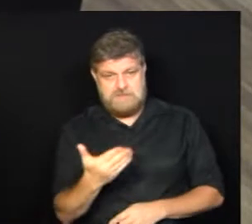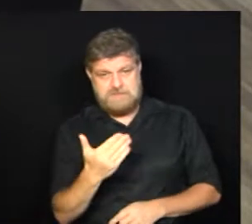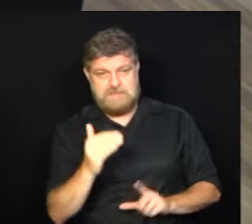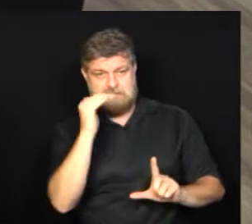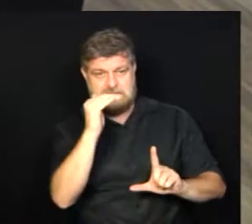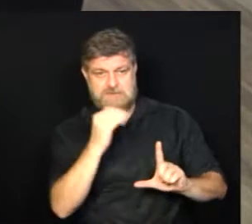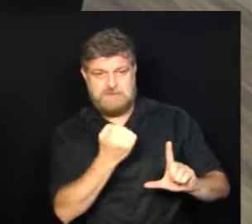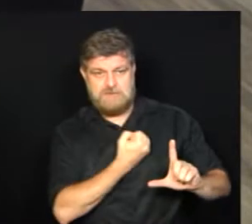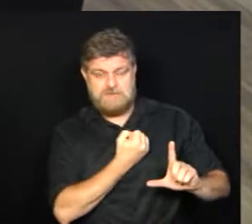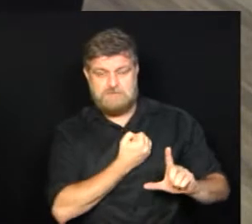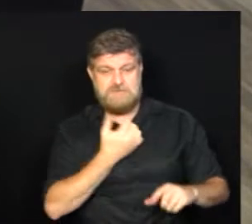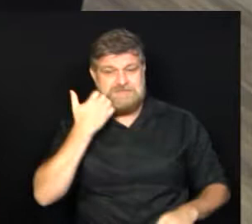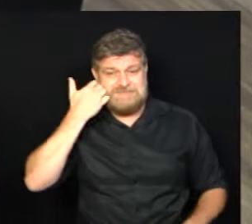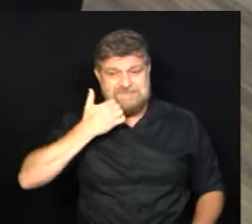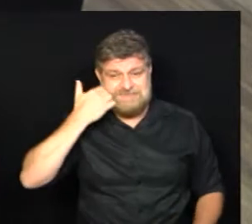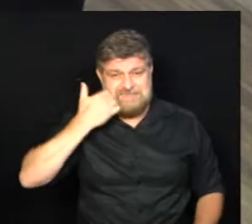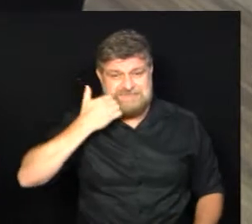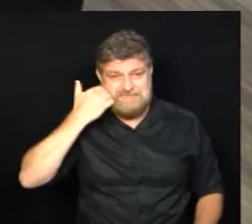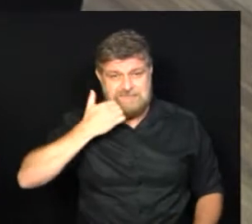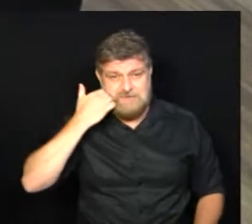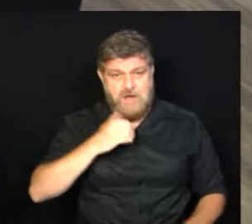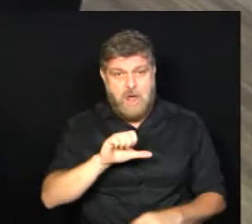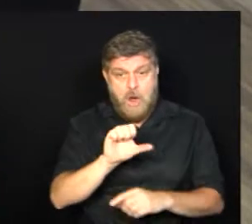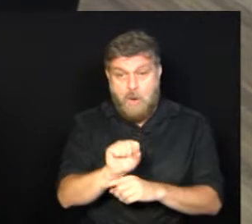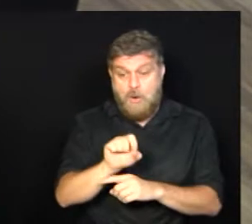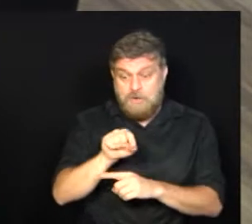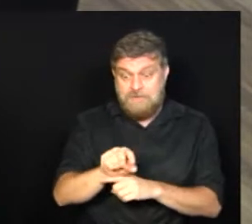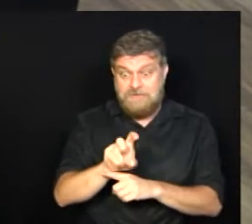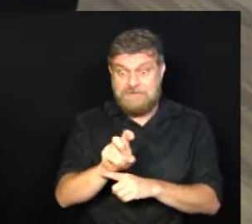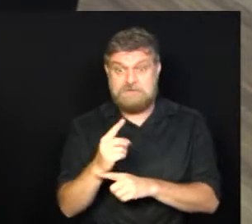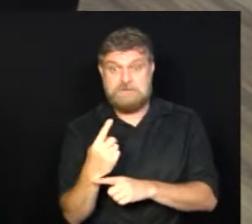Bárbara 8.513, Hortolândia